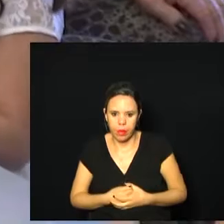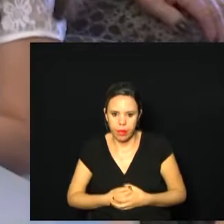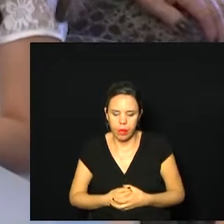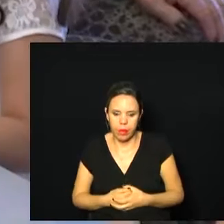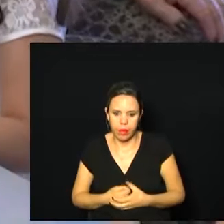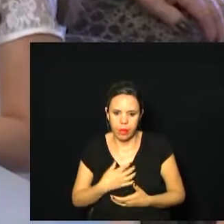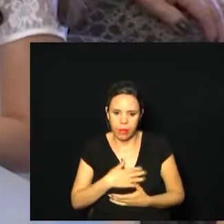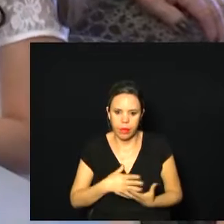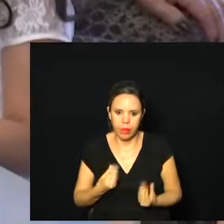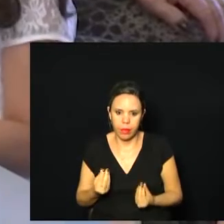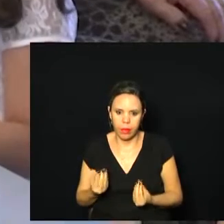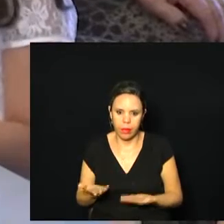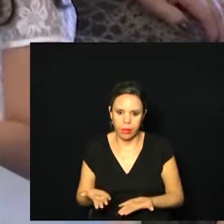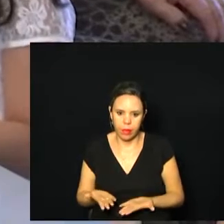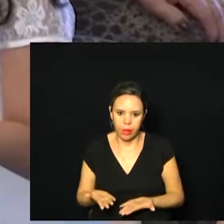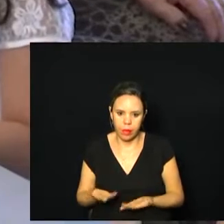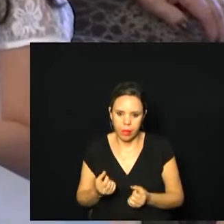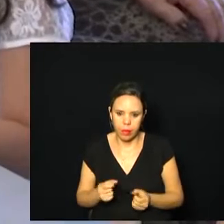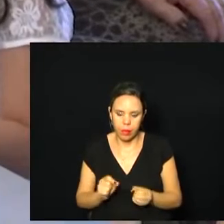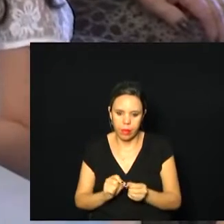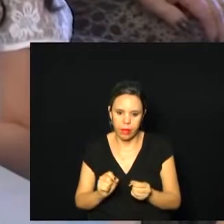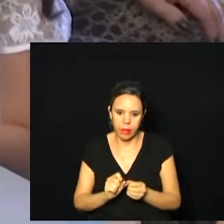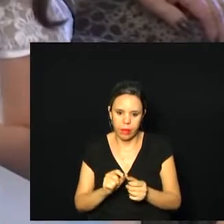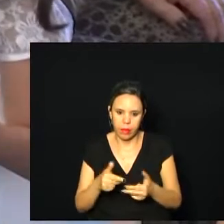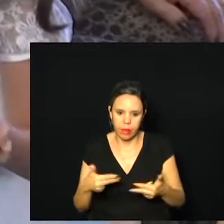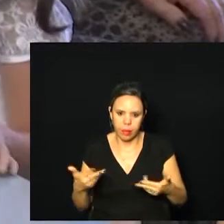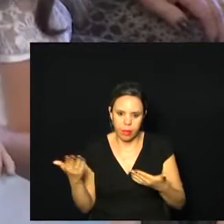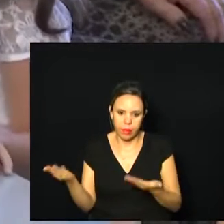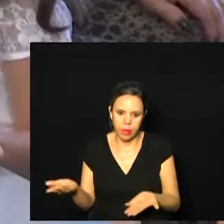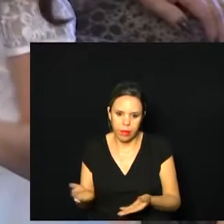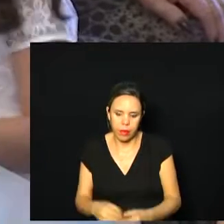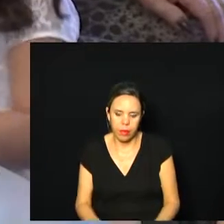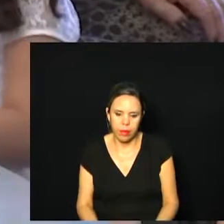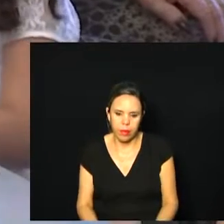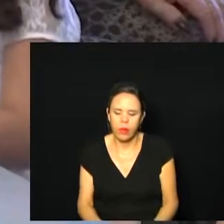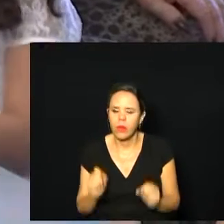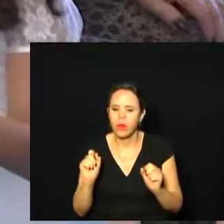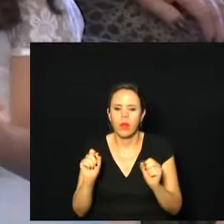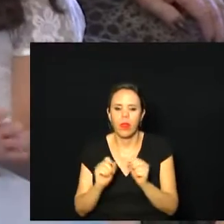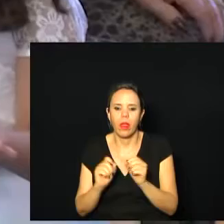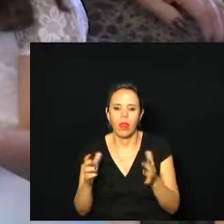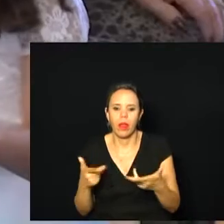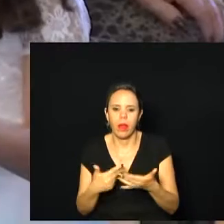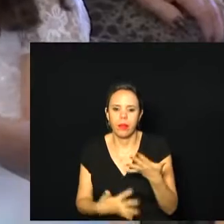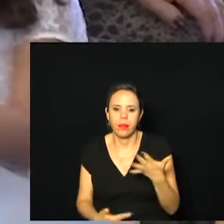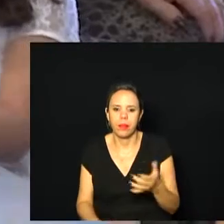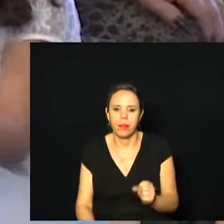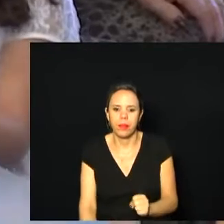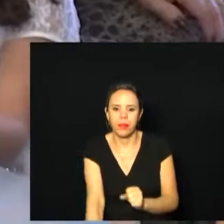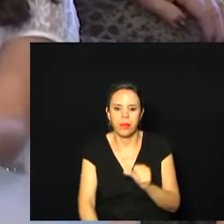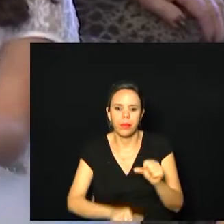eu gosto bastante, que pode fazer várias coisas. O que pode fazer? O que são essas várias coisas?